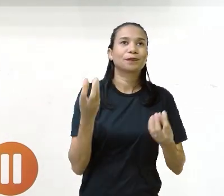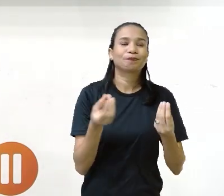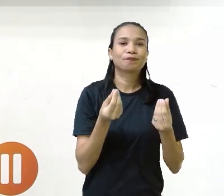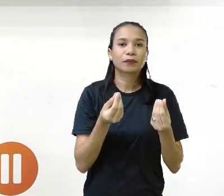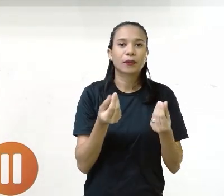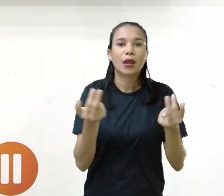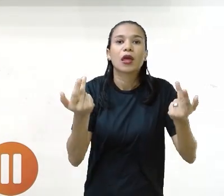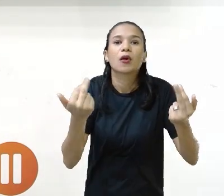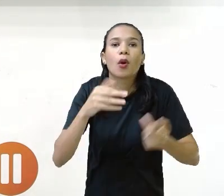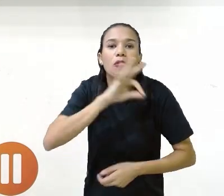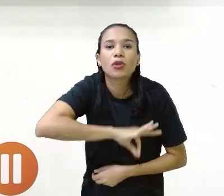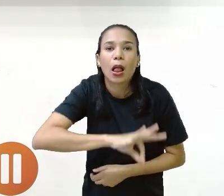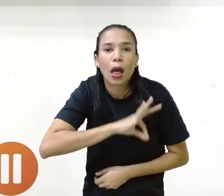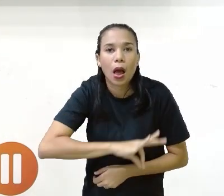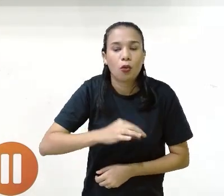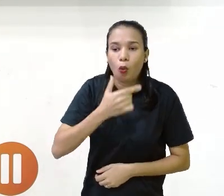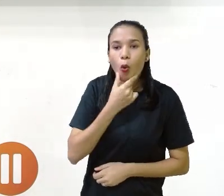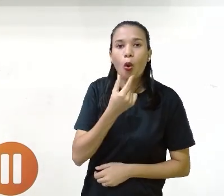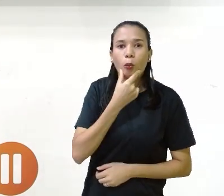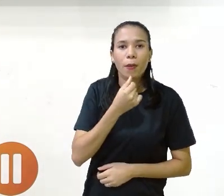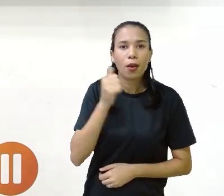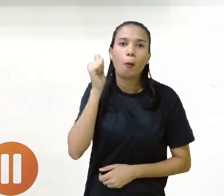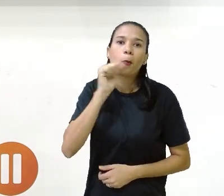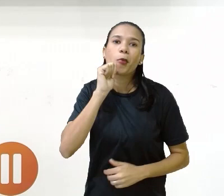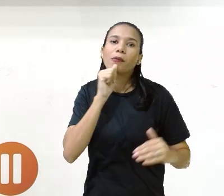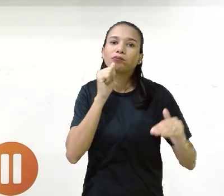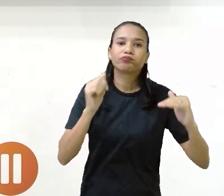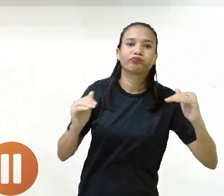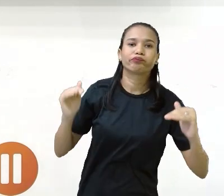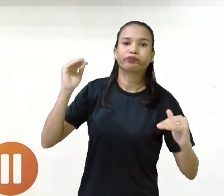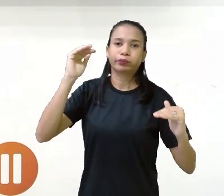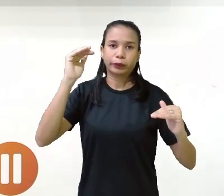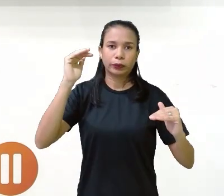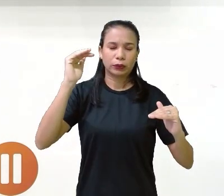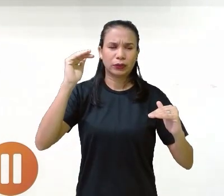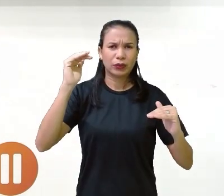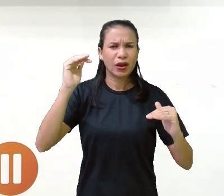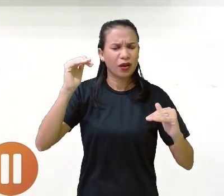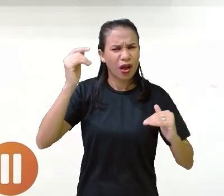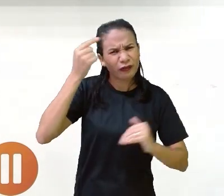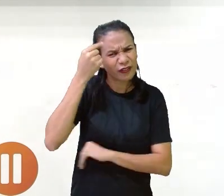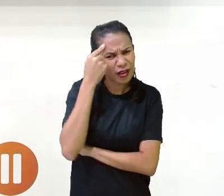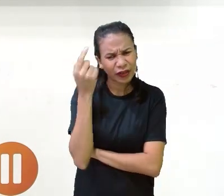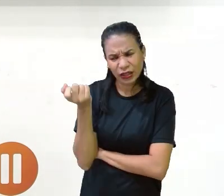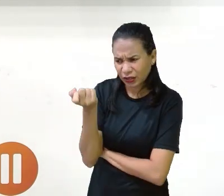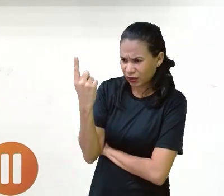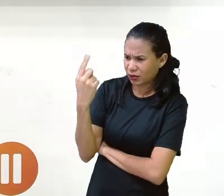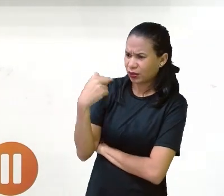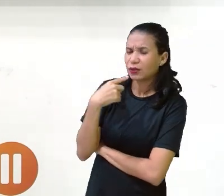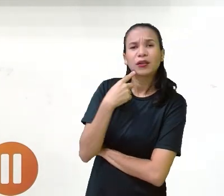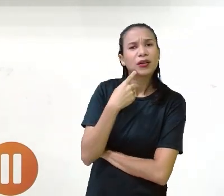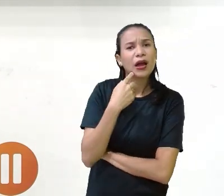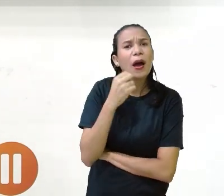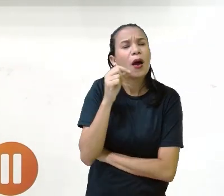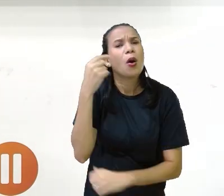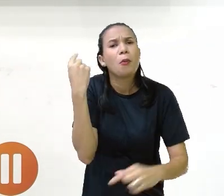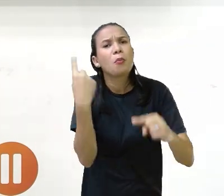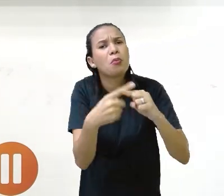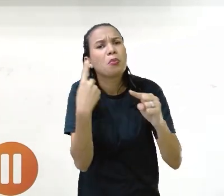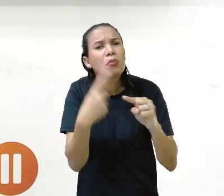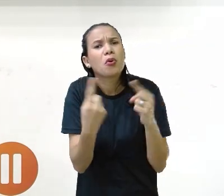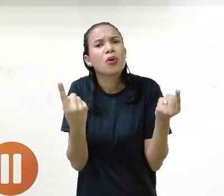o mesmo salário que alguns homens. Existem algumas áreas, vê mesmo que coisa, só